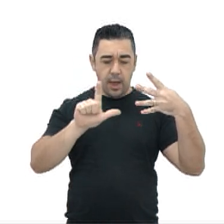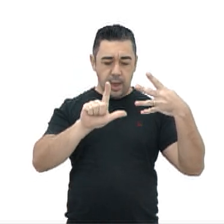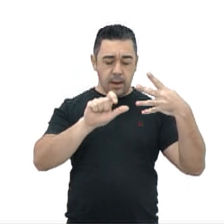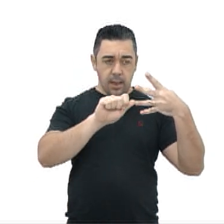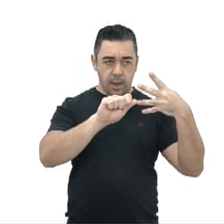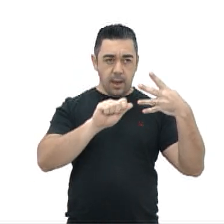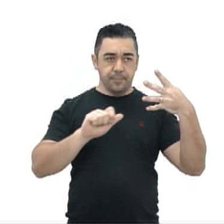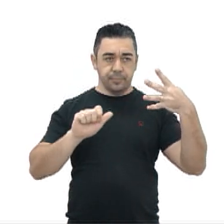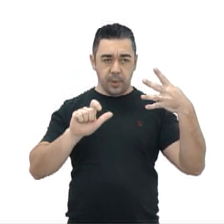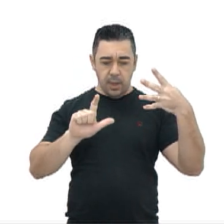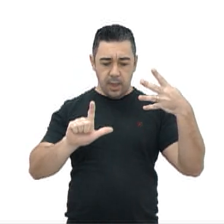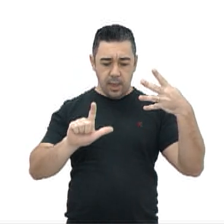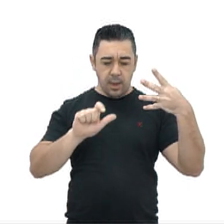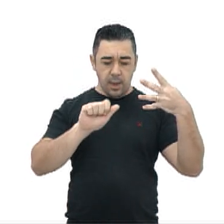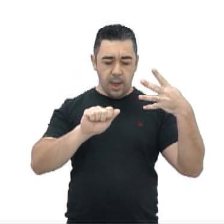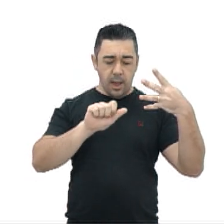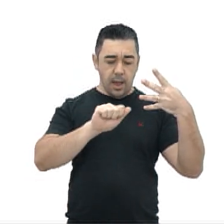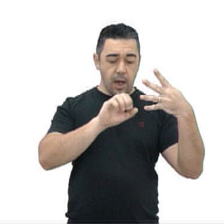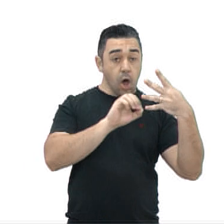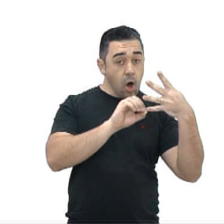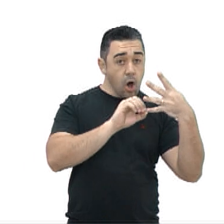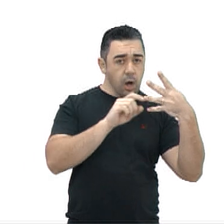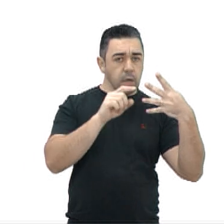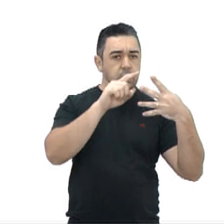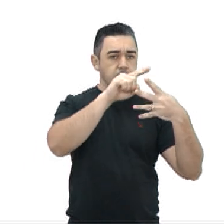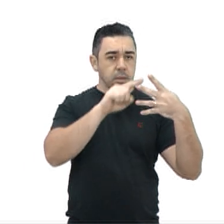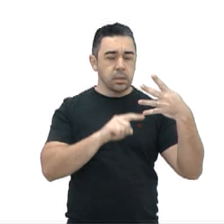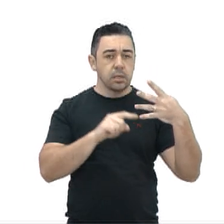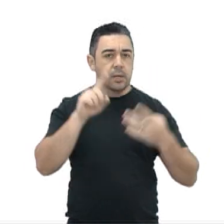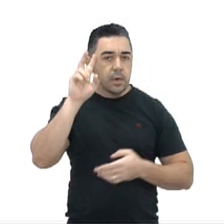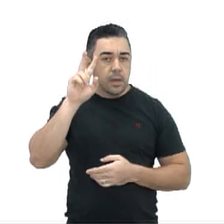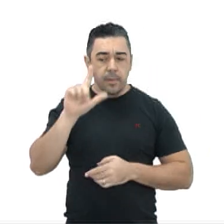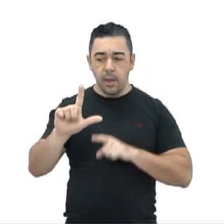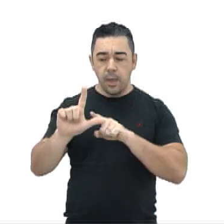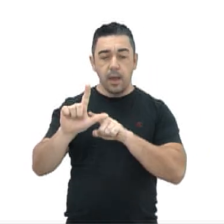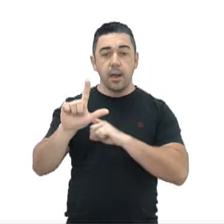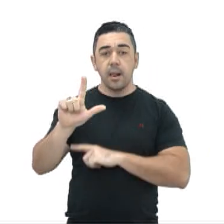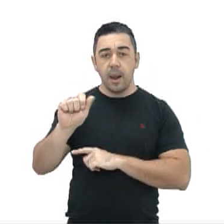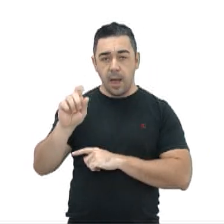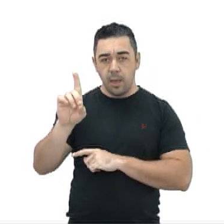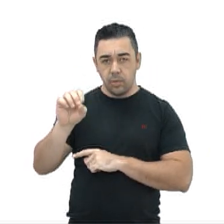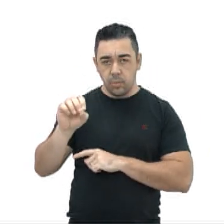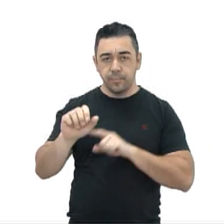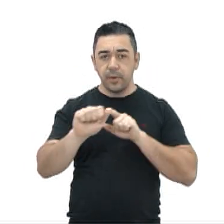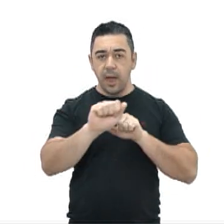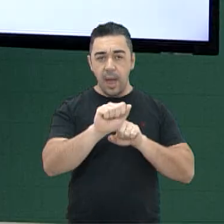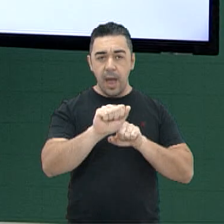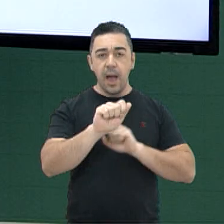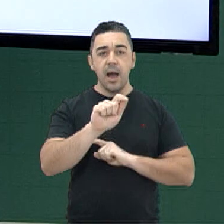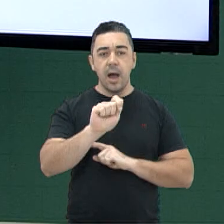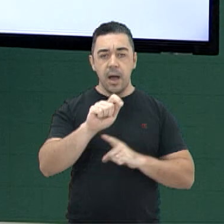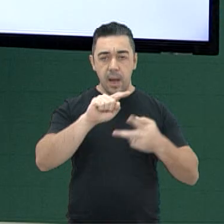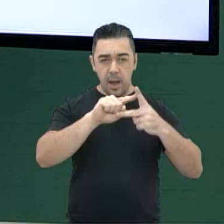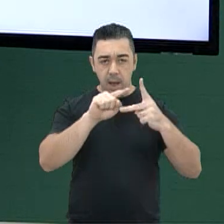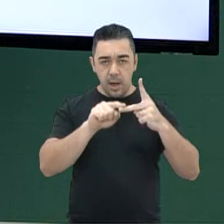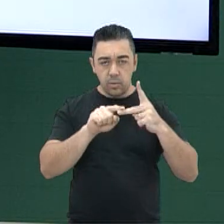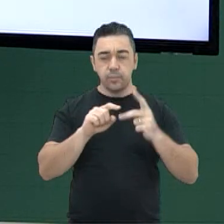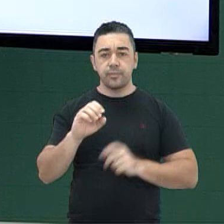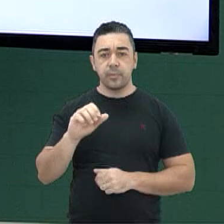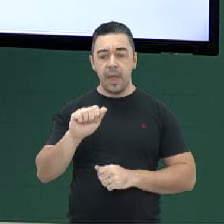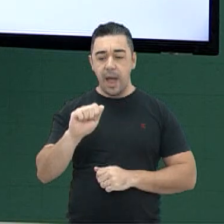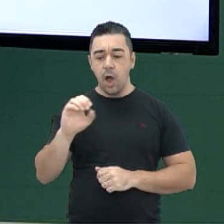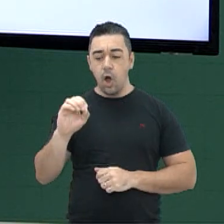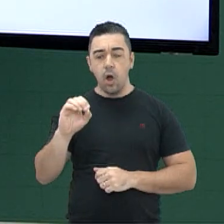ALA, LAAO. Lembre-se que L é lado, A ângulo e aquele AO é o